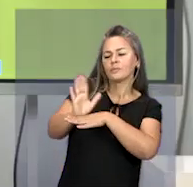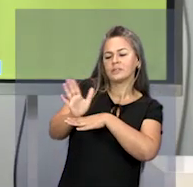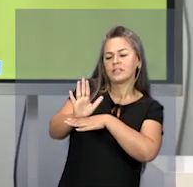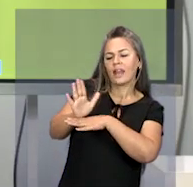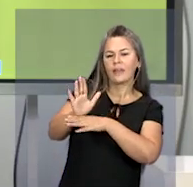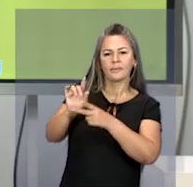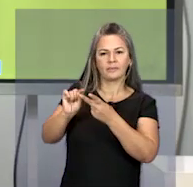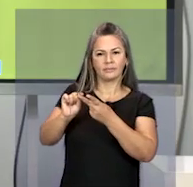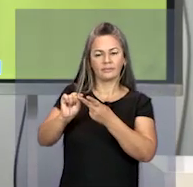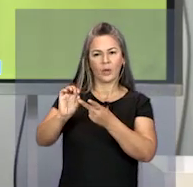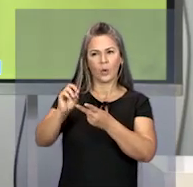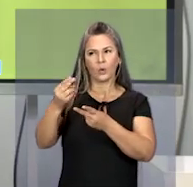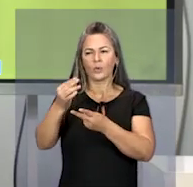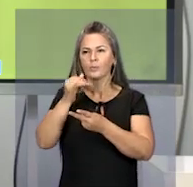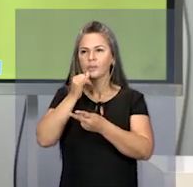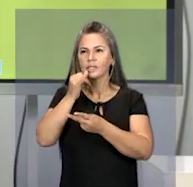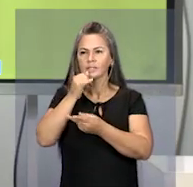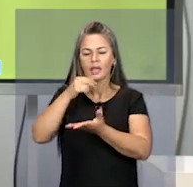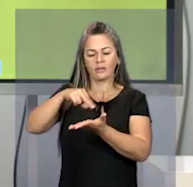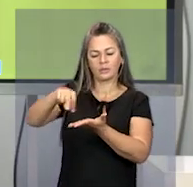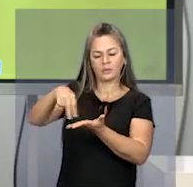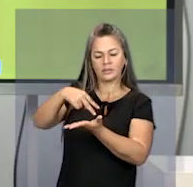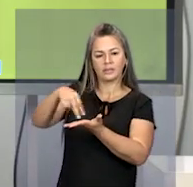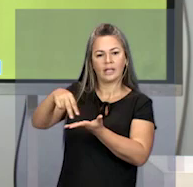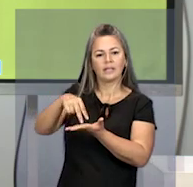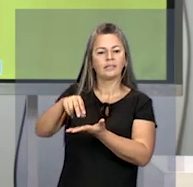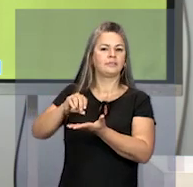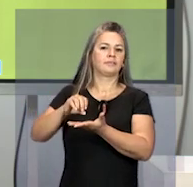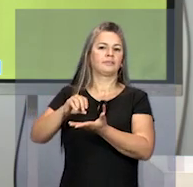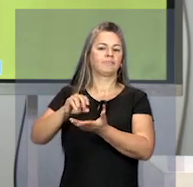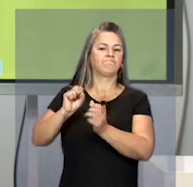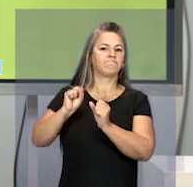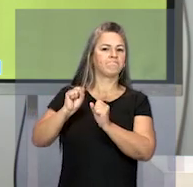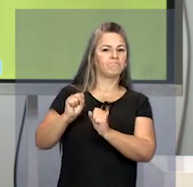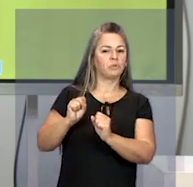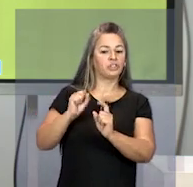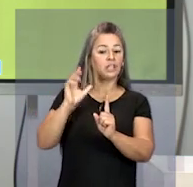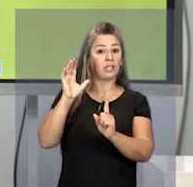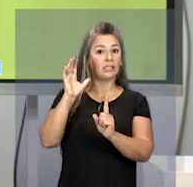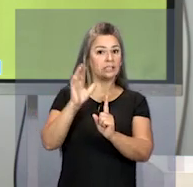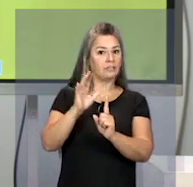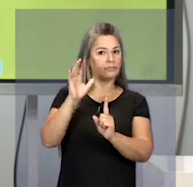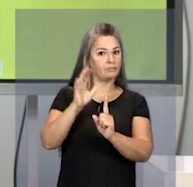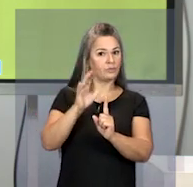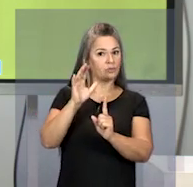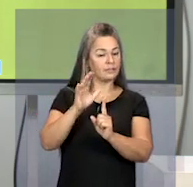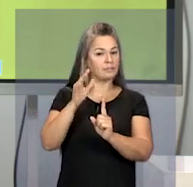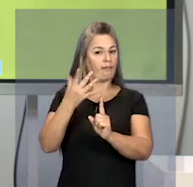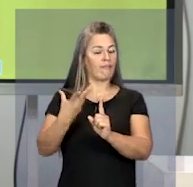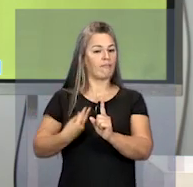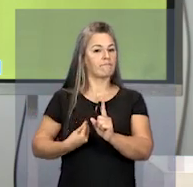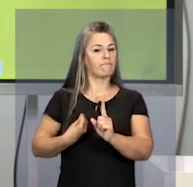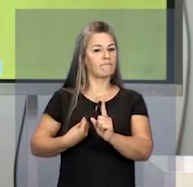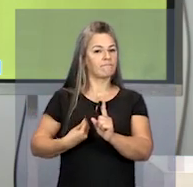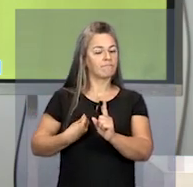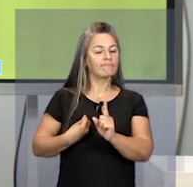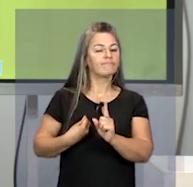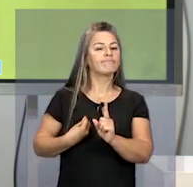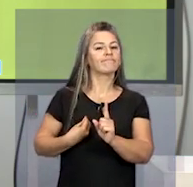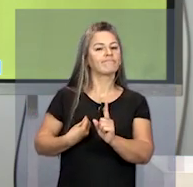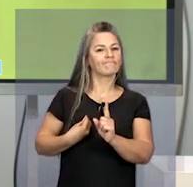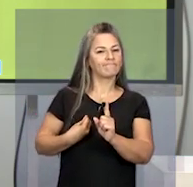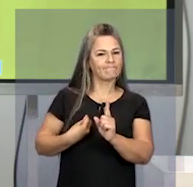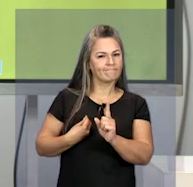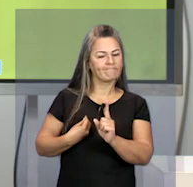da dança, mas como também a narrativa do cinema, ela pode trazer pra gente, trazer para o nosso cotidiano